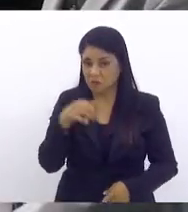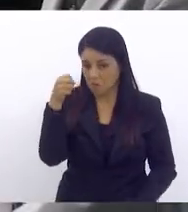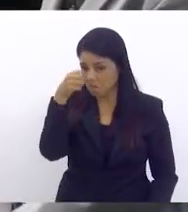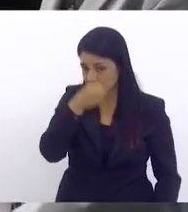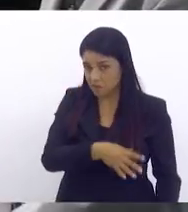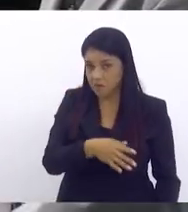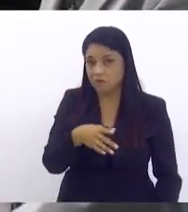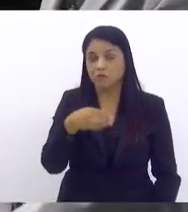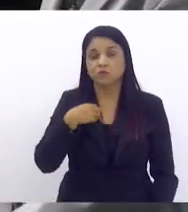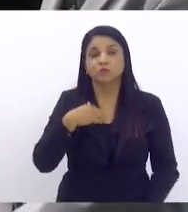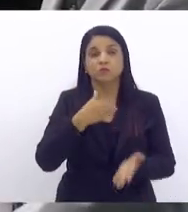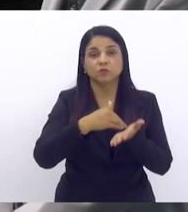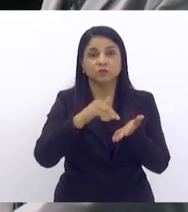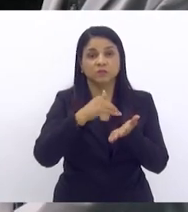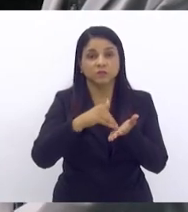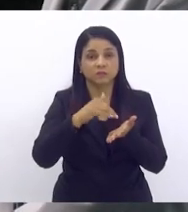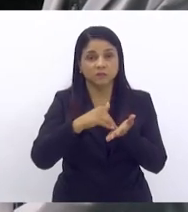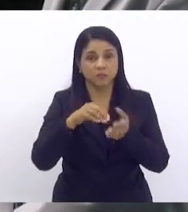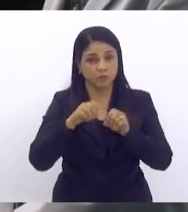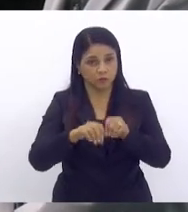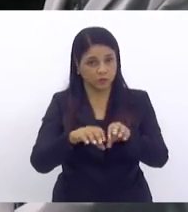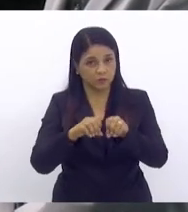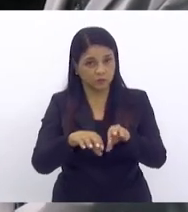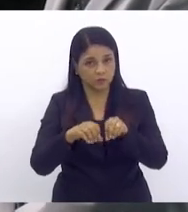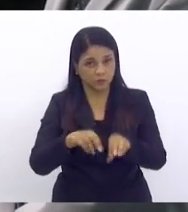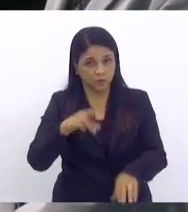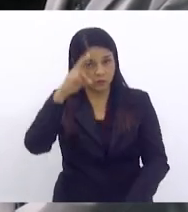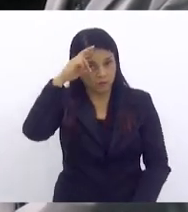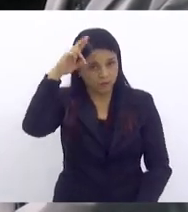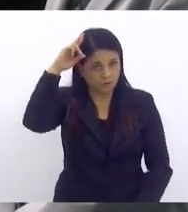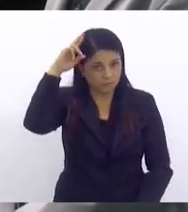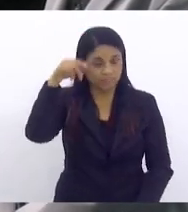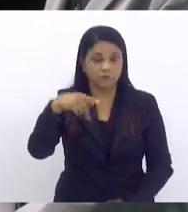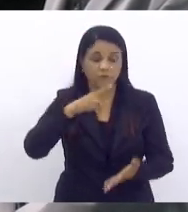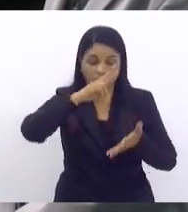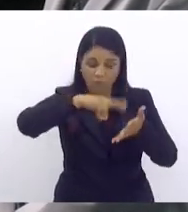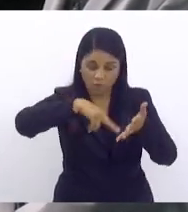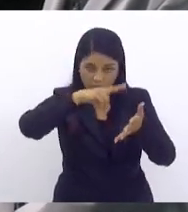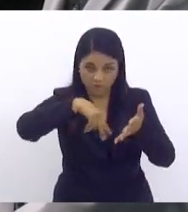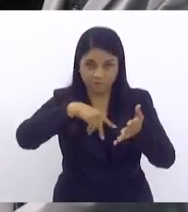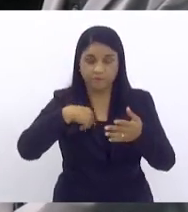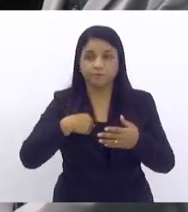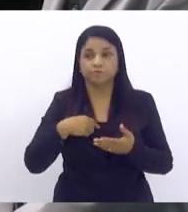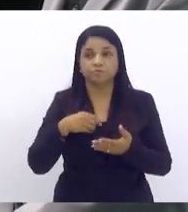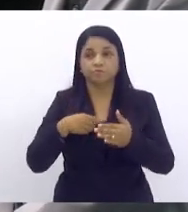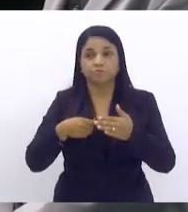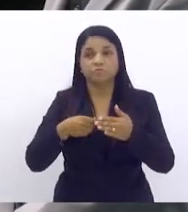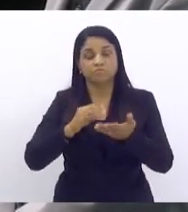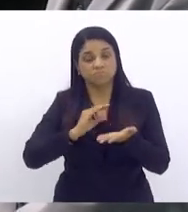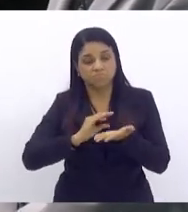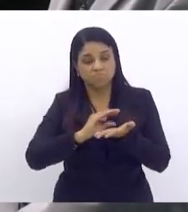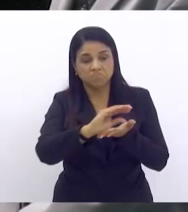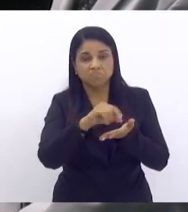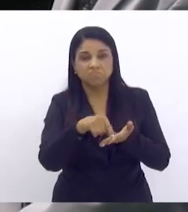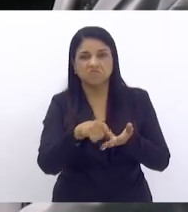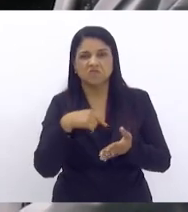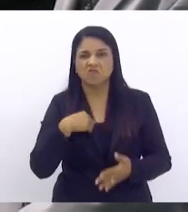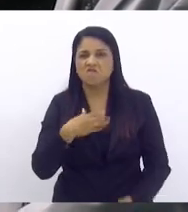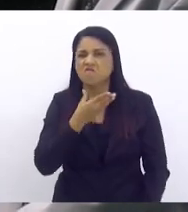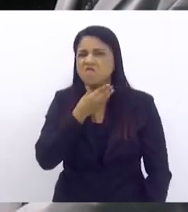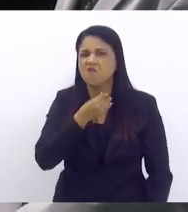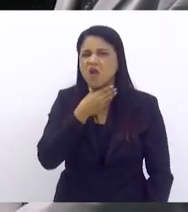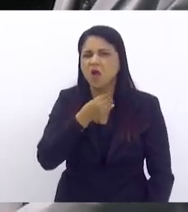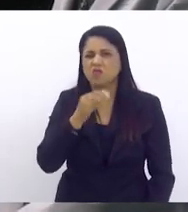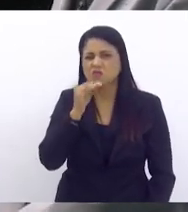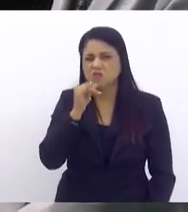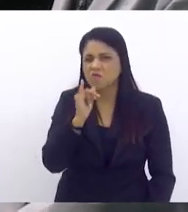secretário Renan Ferreirinha, que eu me permito ler brevemente. Foi repassada uma informação falsa e